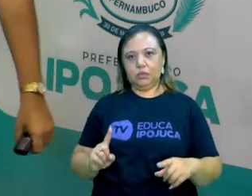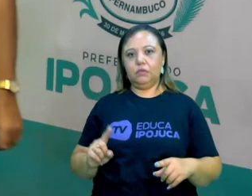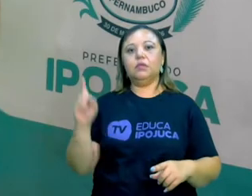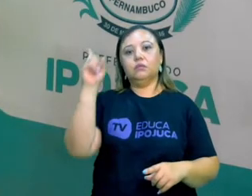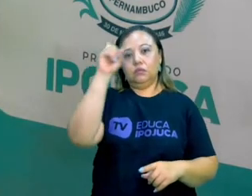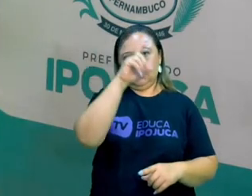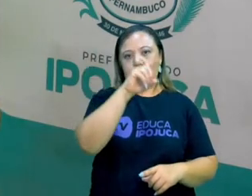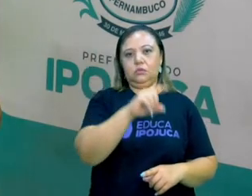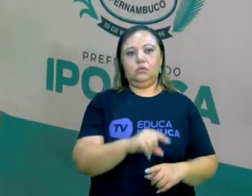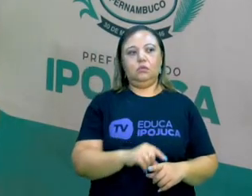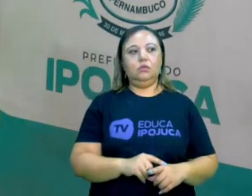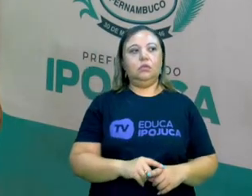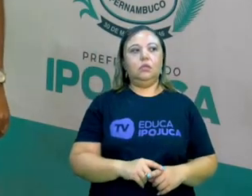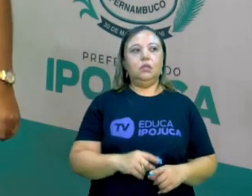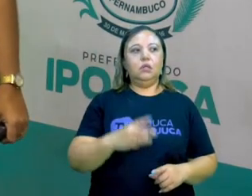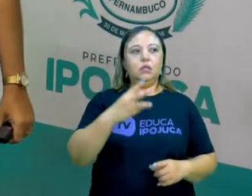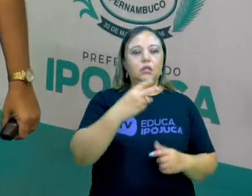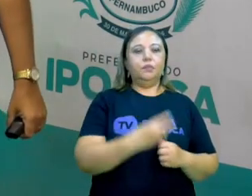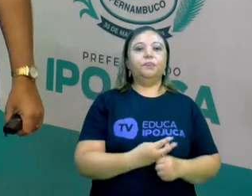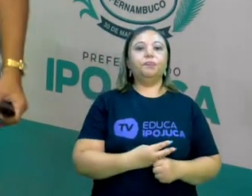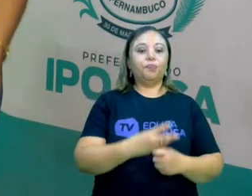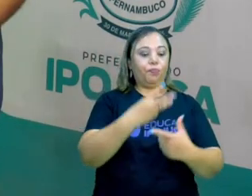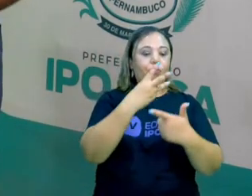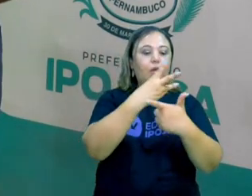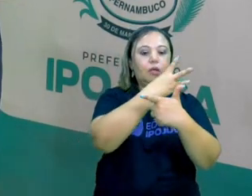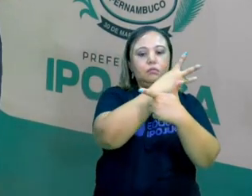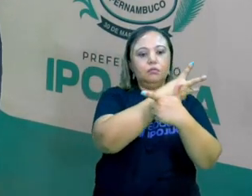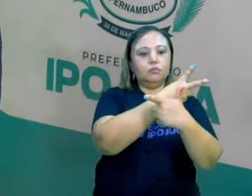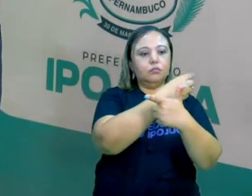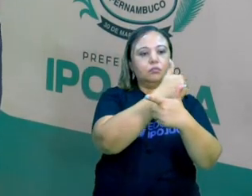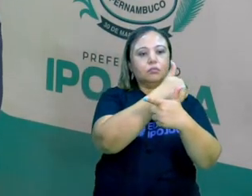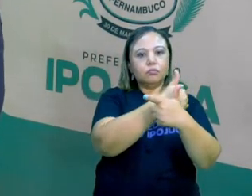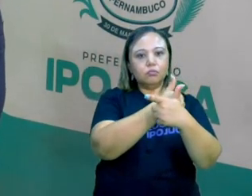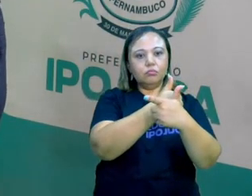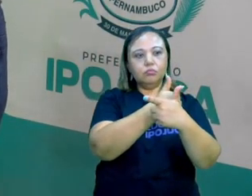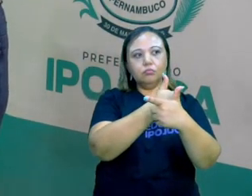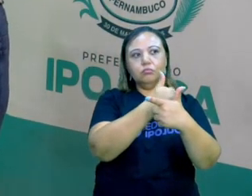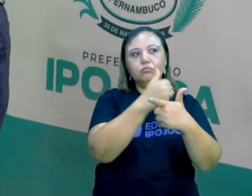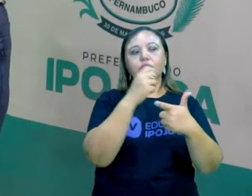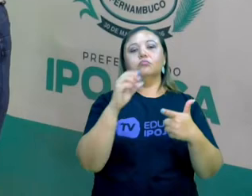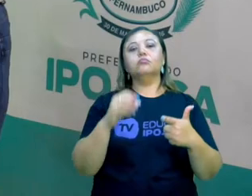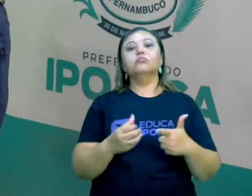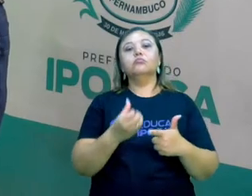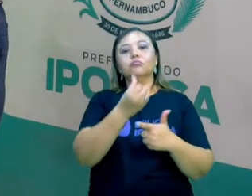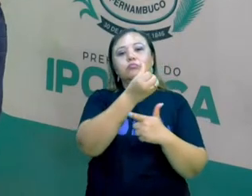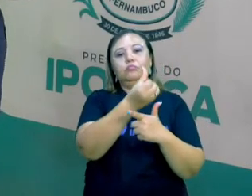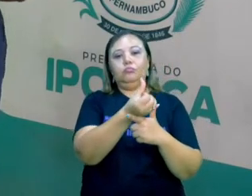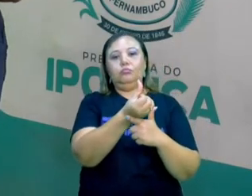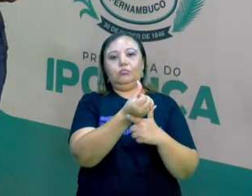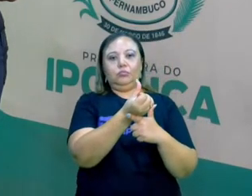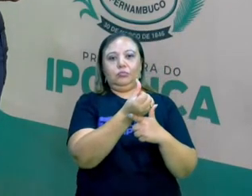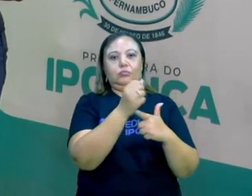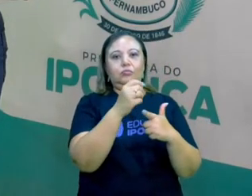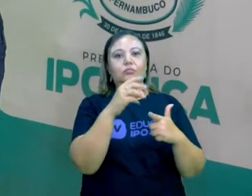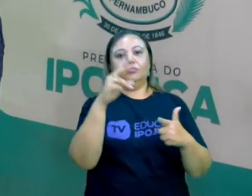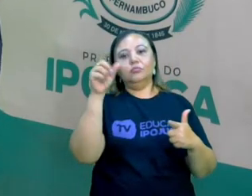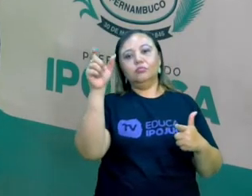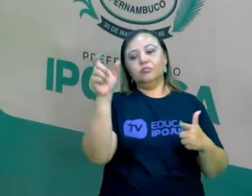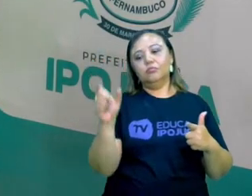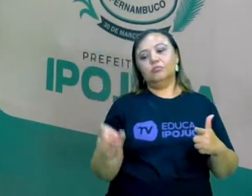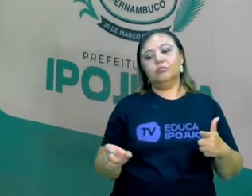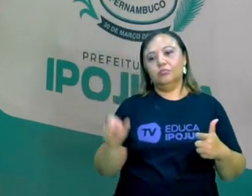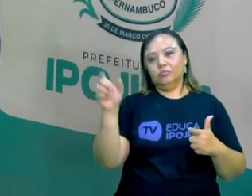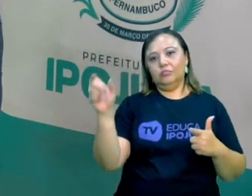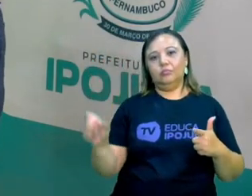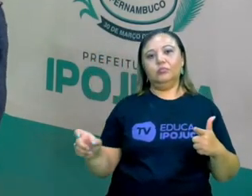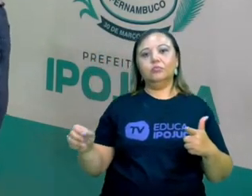E aqui, 31 dividido para 6. Eu tenho R$ 31 e quero dividir para 6 pessoas. Como é que eu resolvo